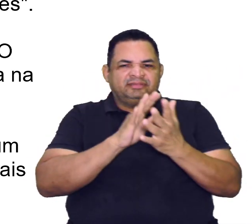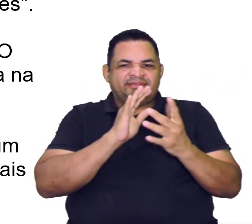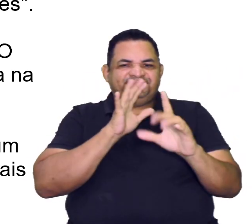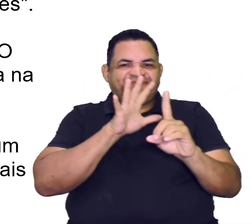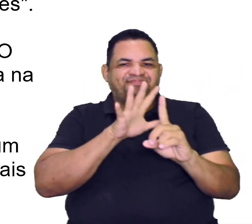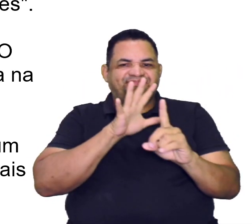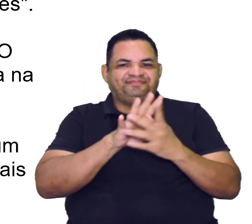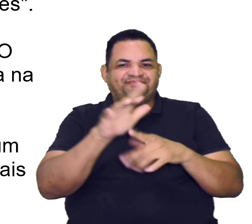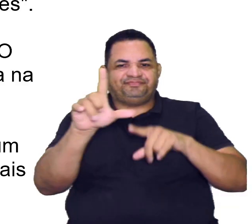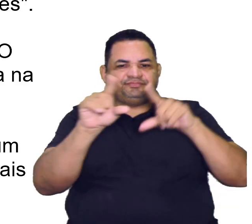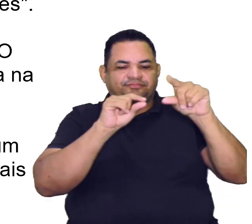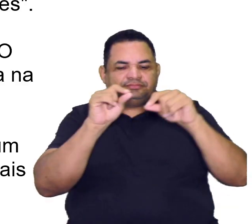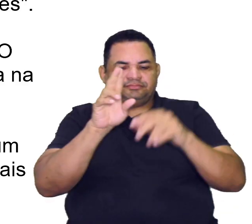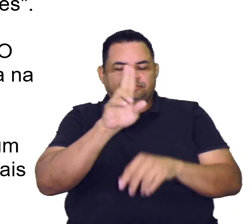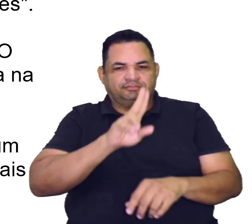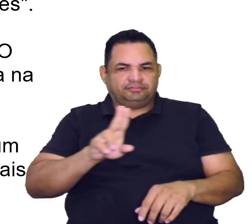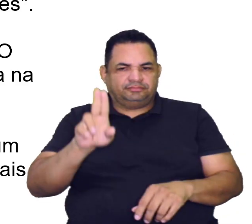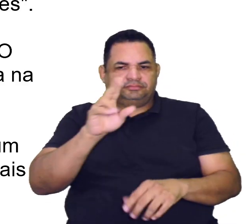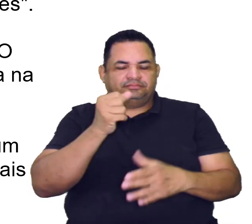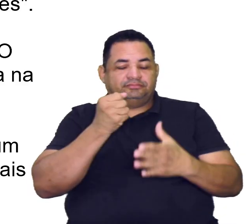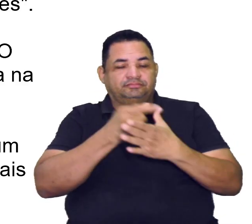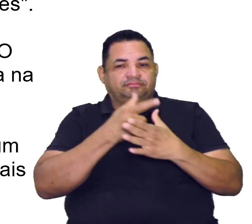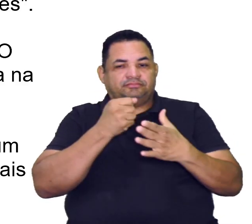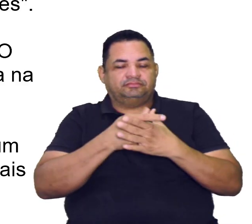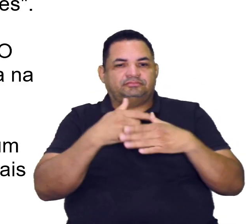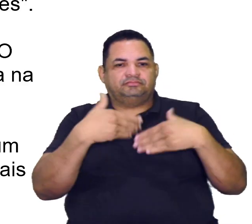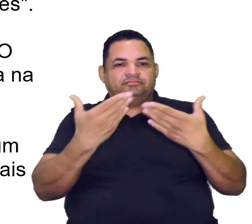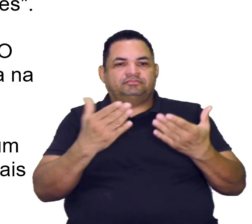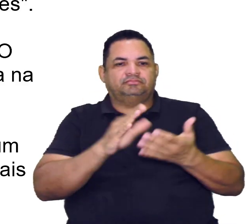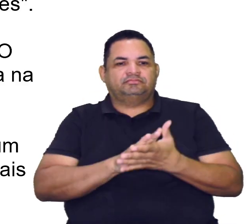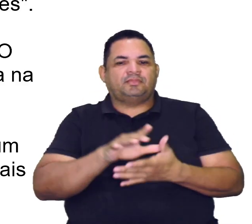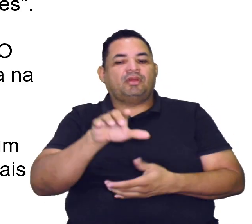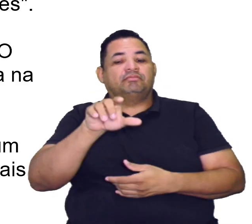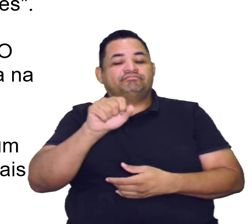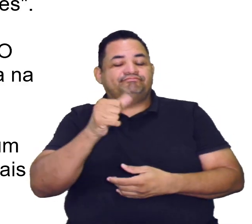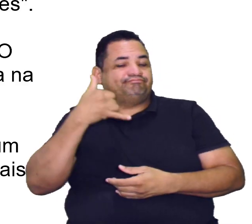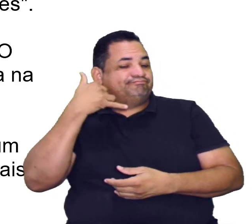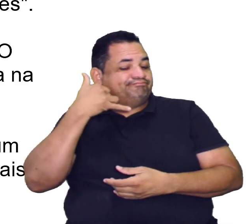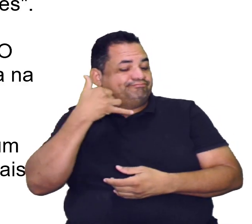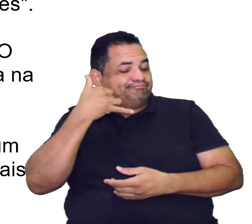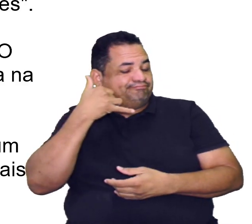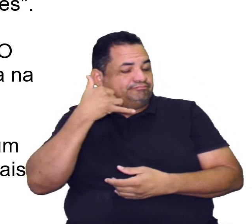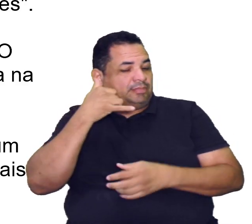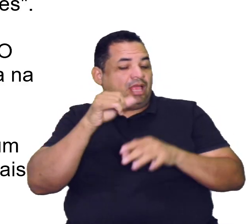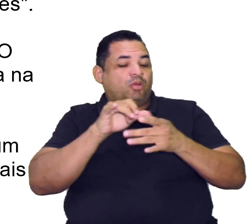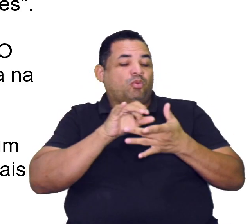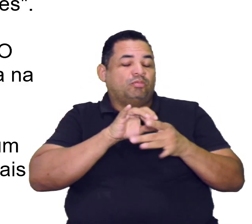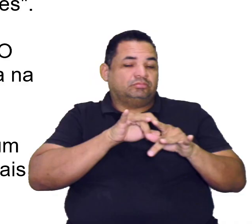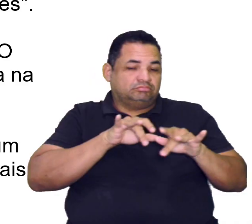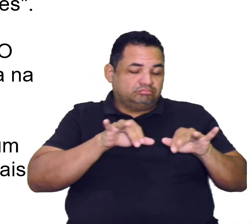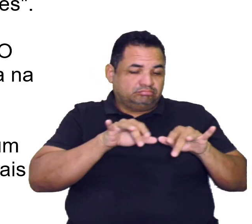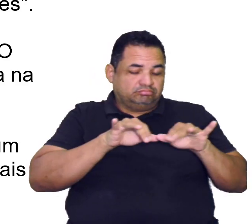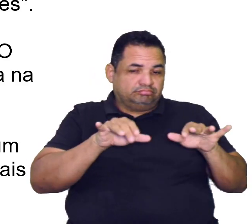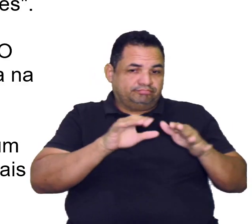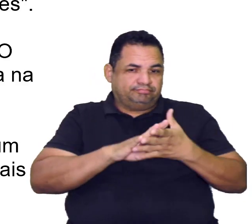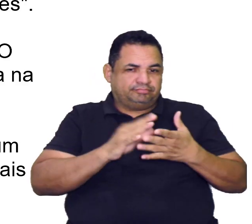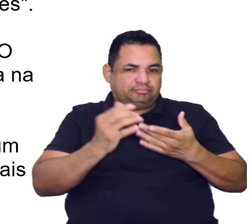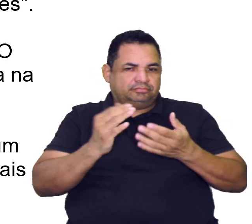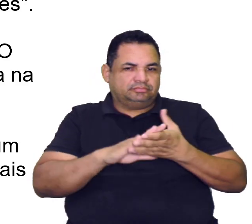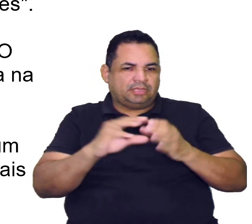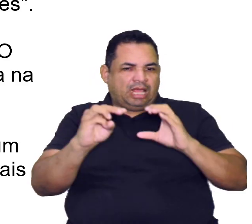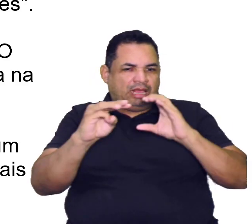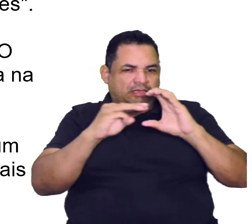nas nossas escolhas de consumo. Então, muitas vezes quando eu pego lá o meu celular, meu computador, já vem lá